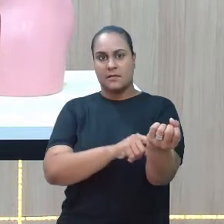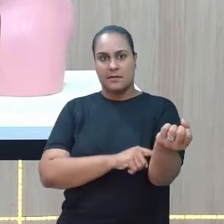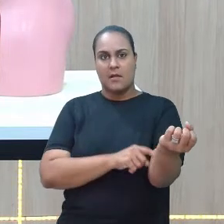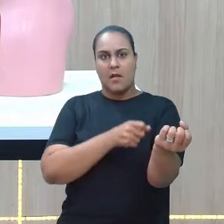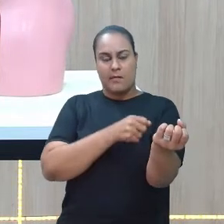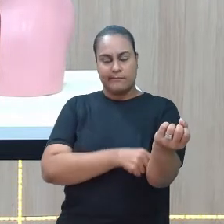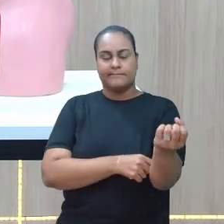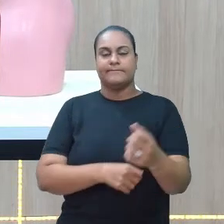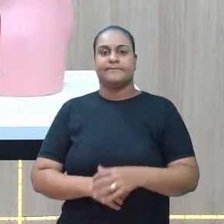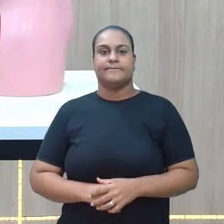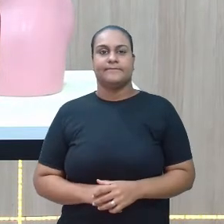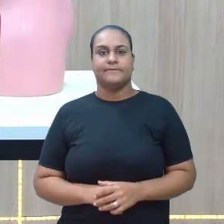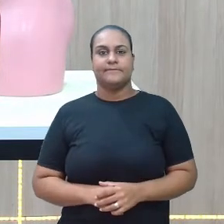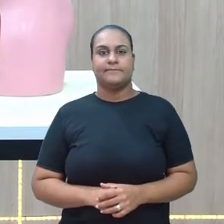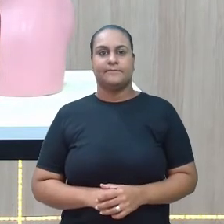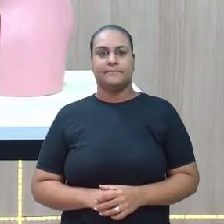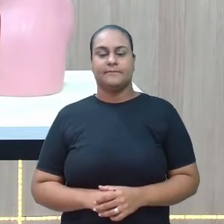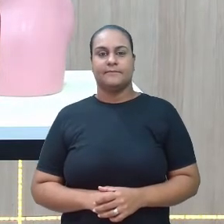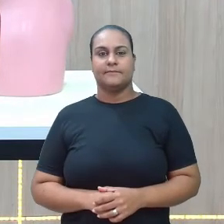grande quantidade.